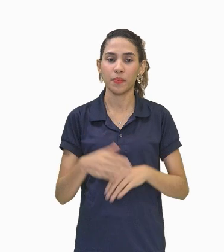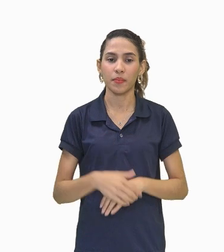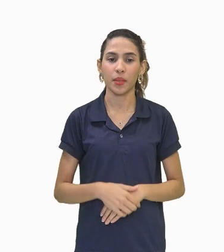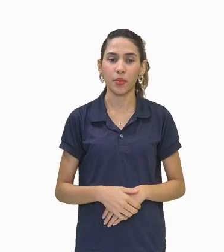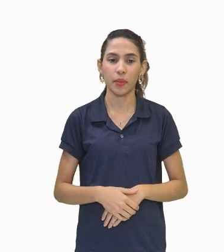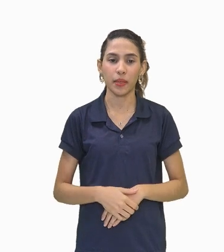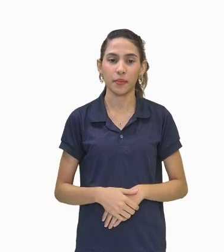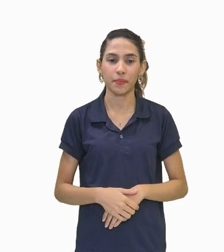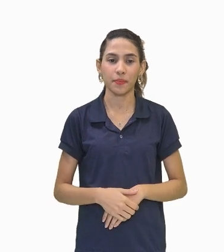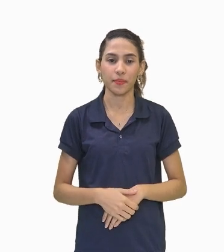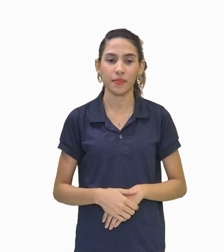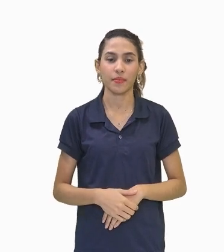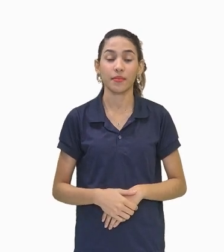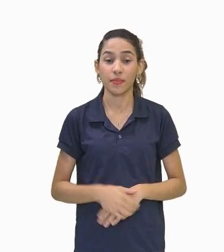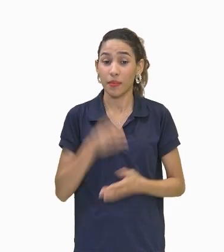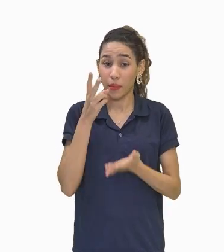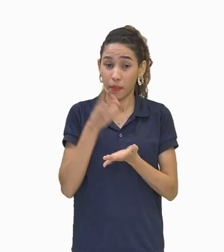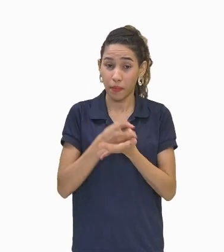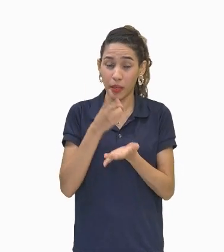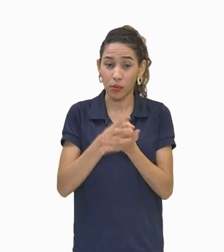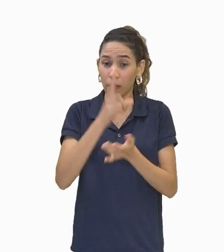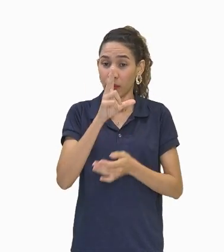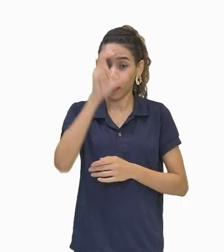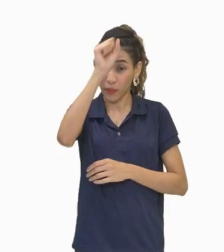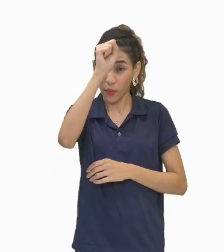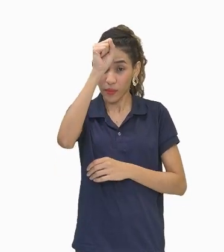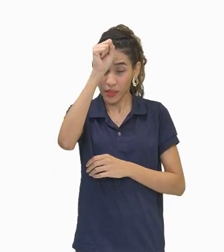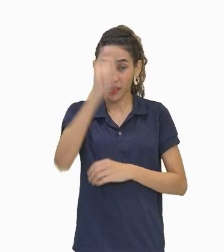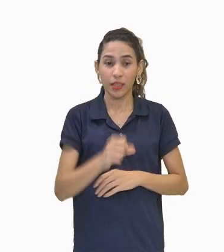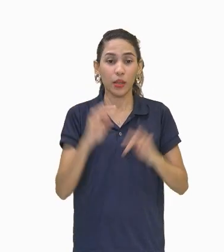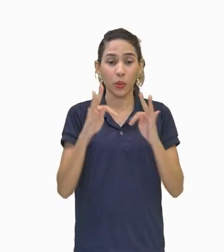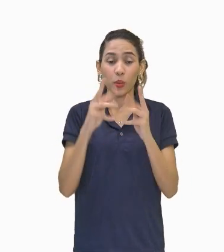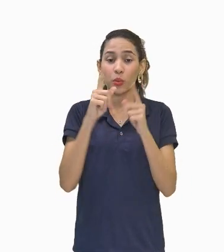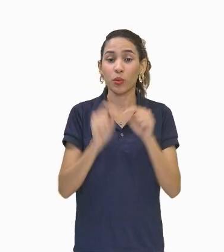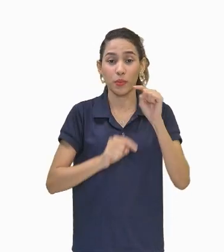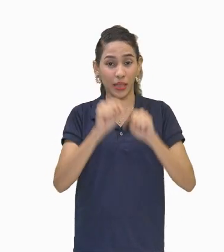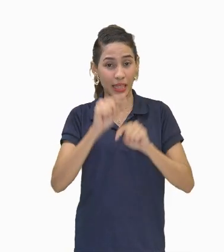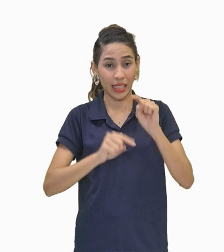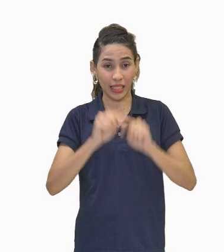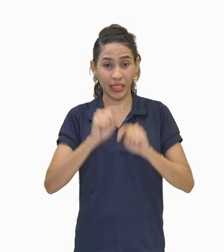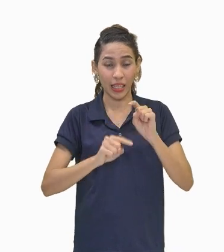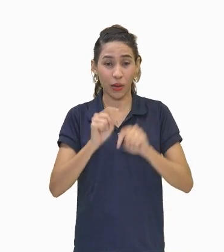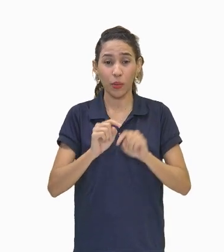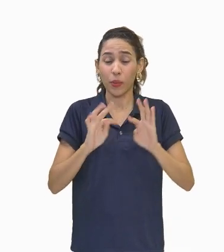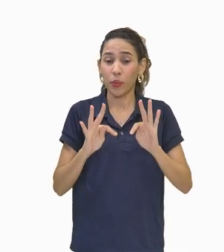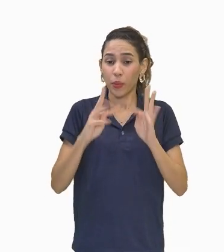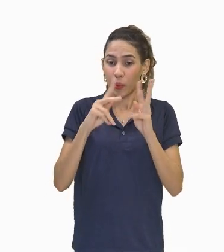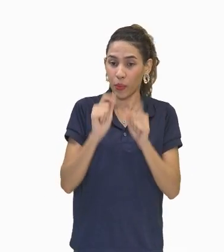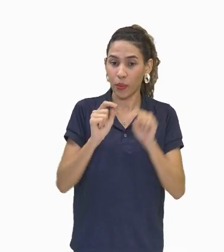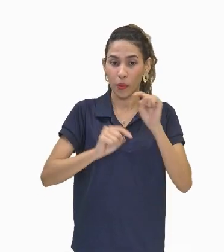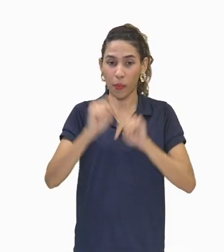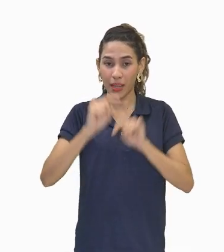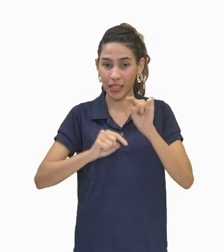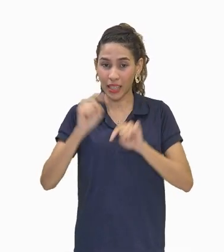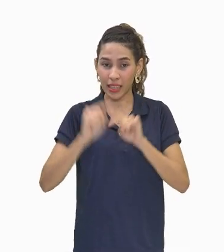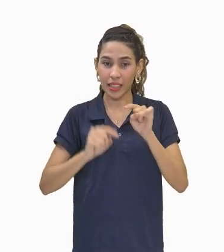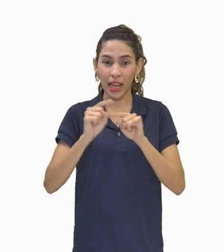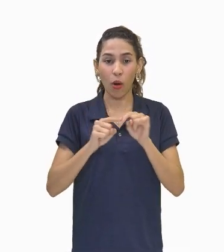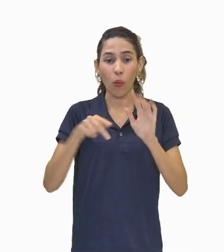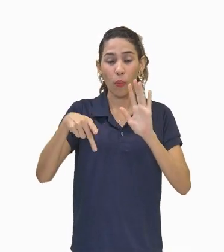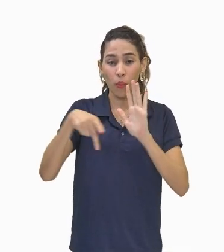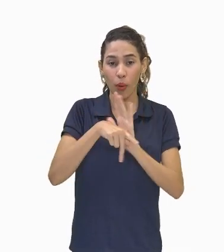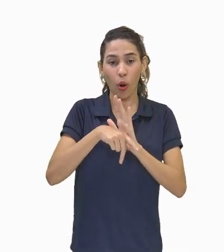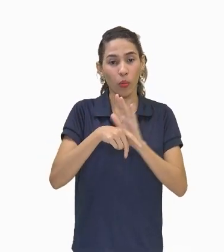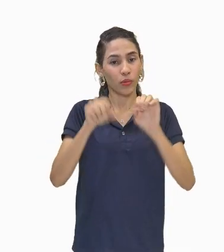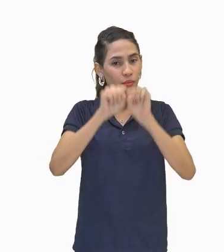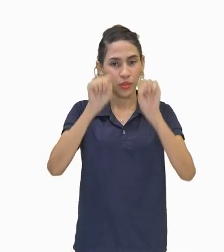componentes. Todos os componentes em um circuito em paralelo experimentam a mesma tensão que